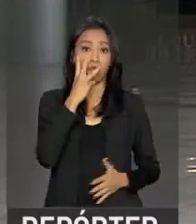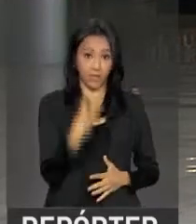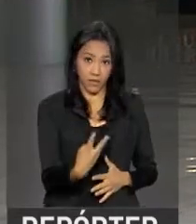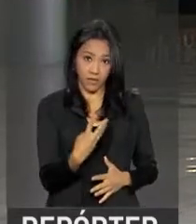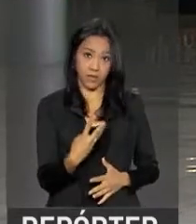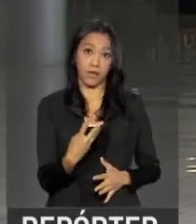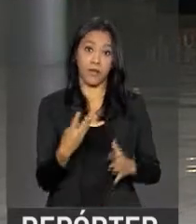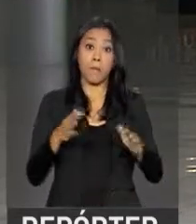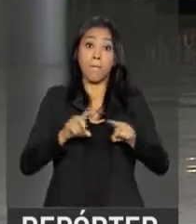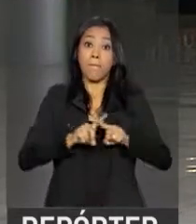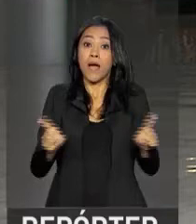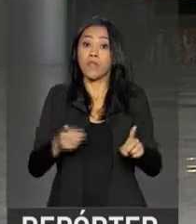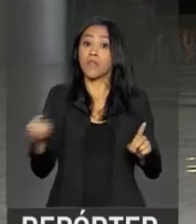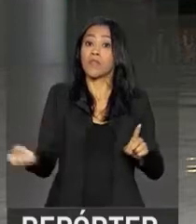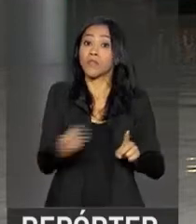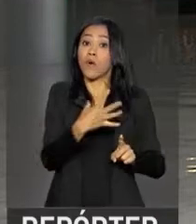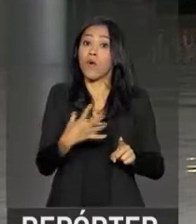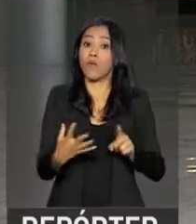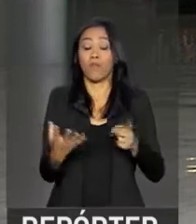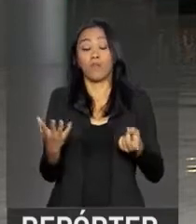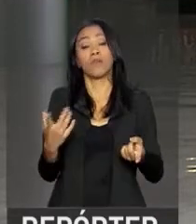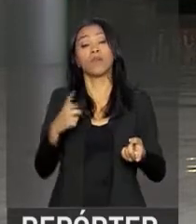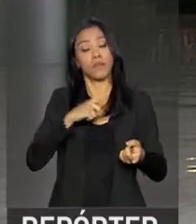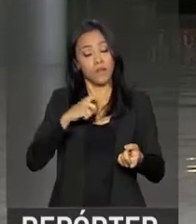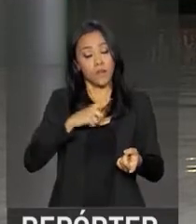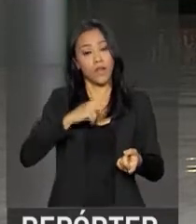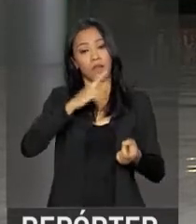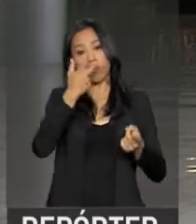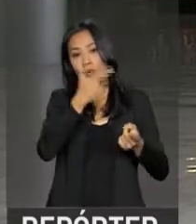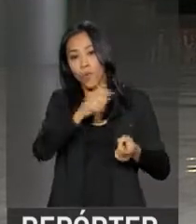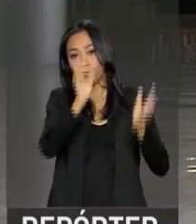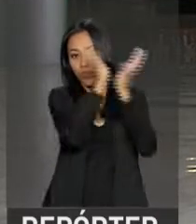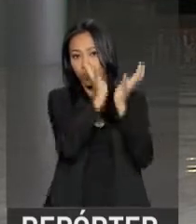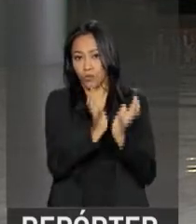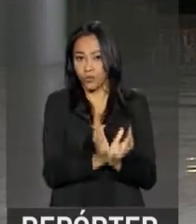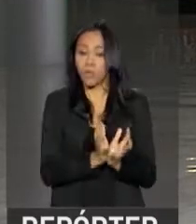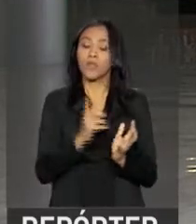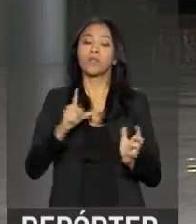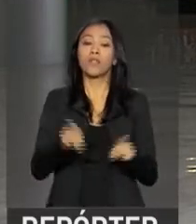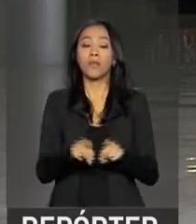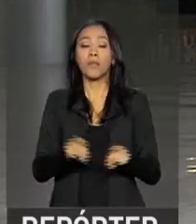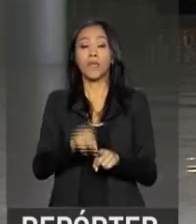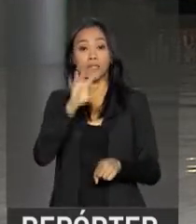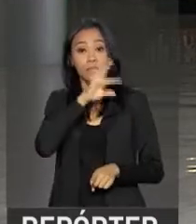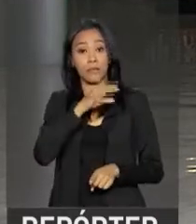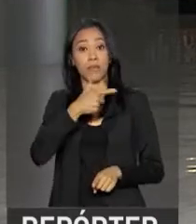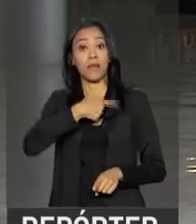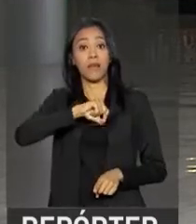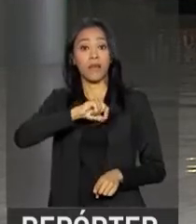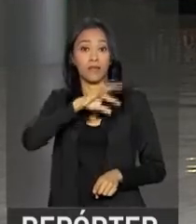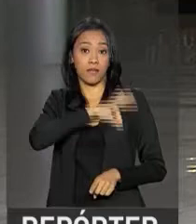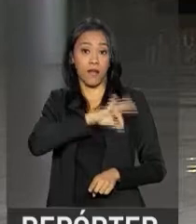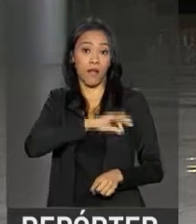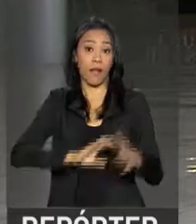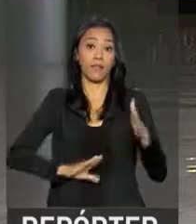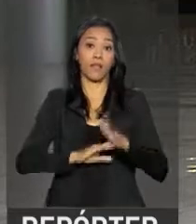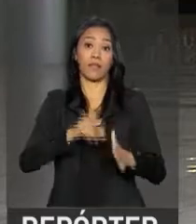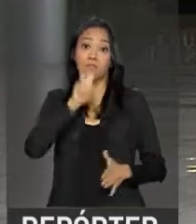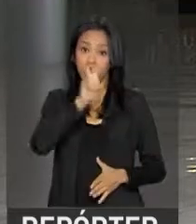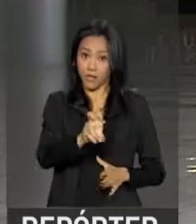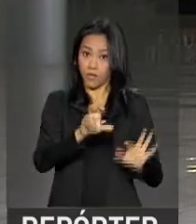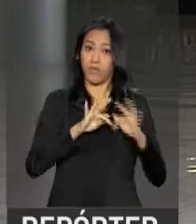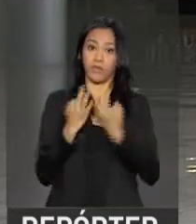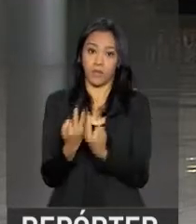mínimos mas o novo fies tem mais modalidades também para estudantes com renda de até cinco salários mínimos o